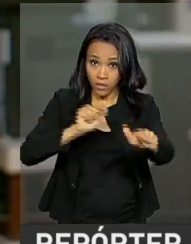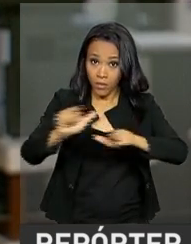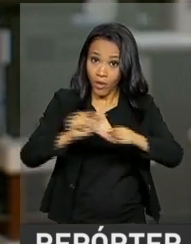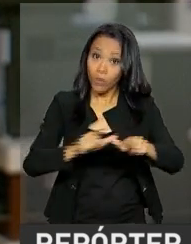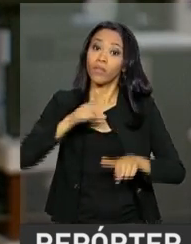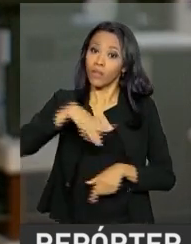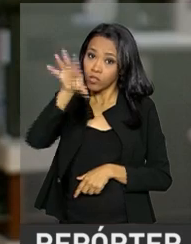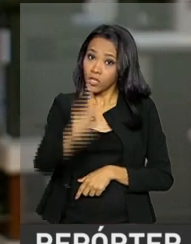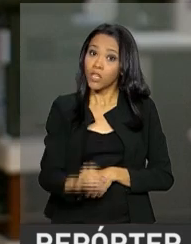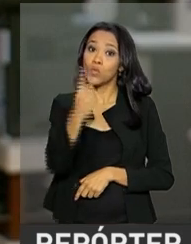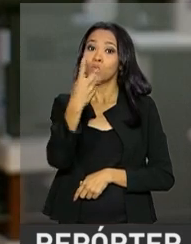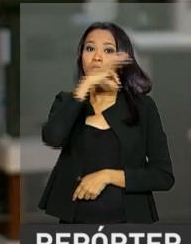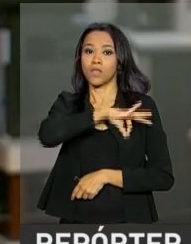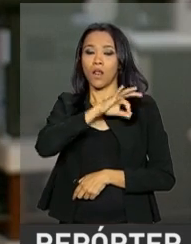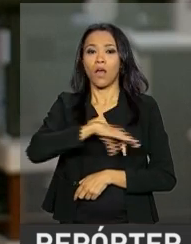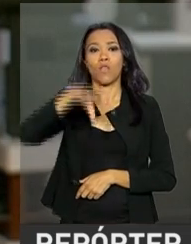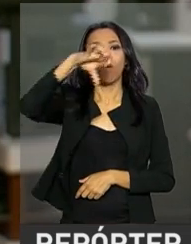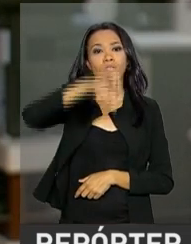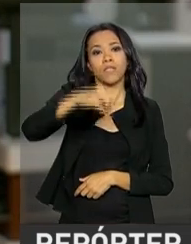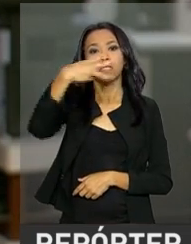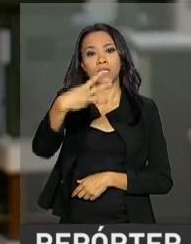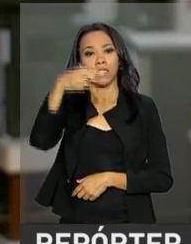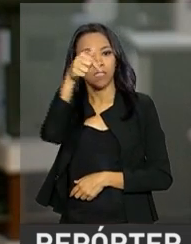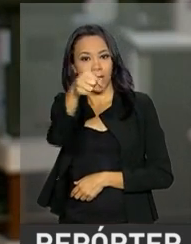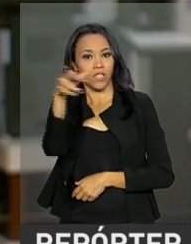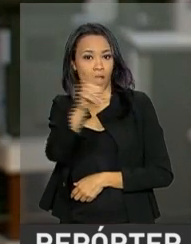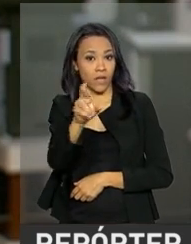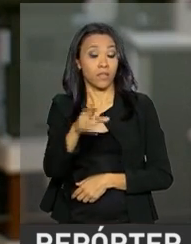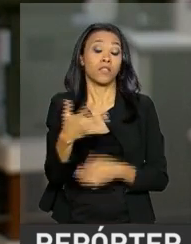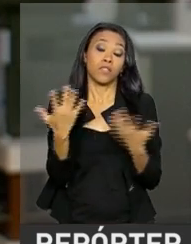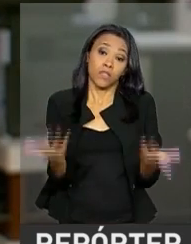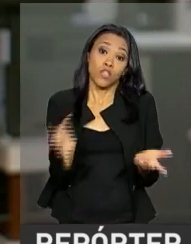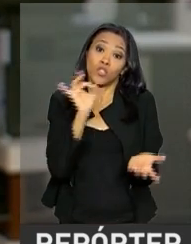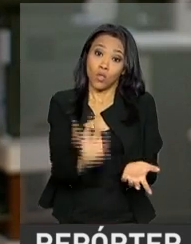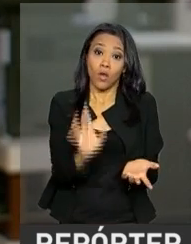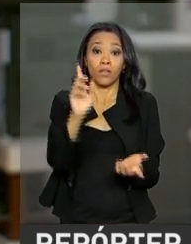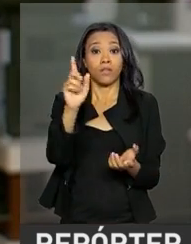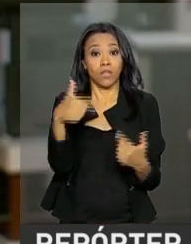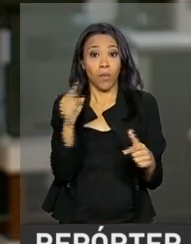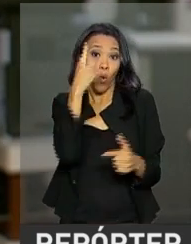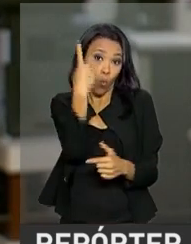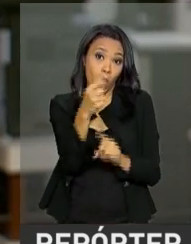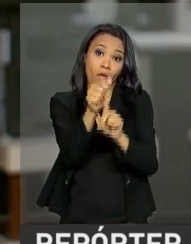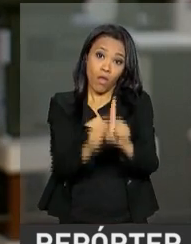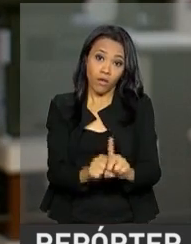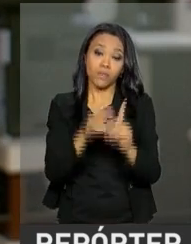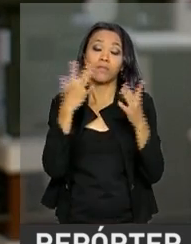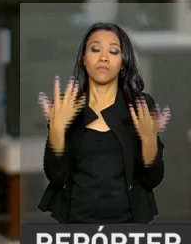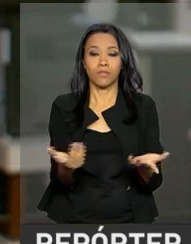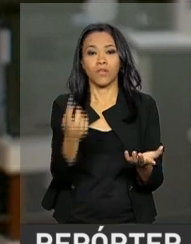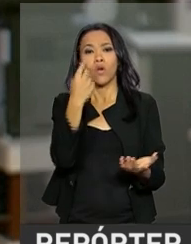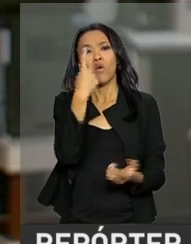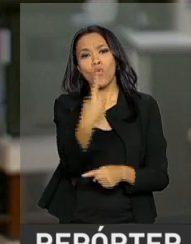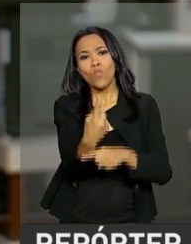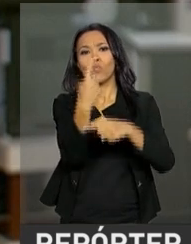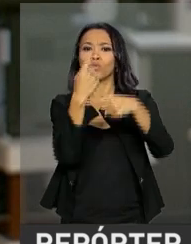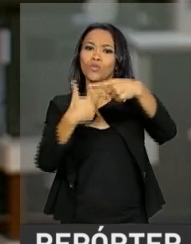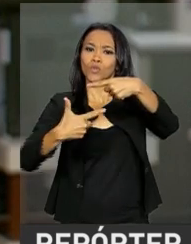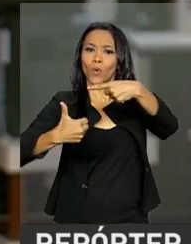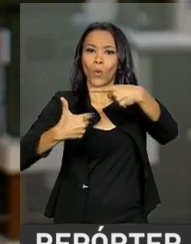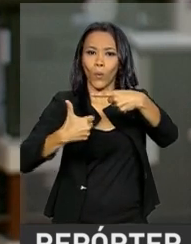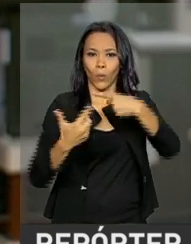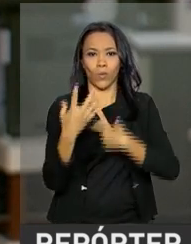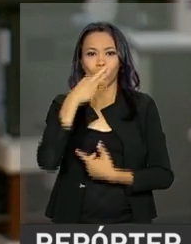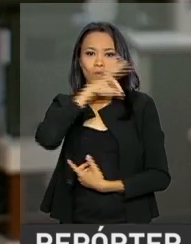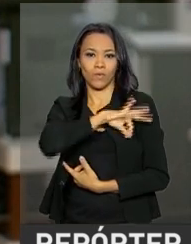salário mínimo de R 937 já quem trabalhou apenas um mês receberá equivalente a 1os deste valor e